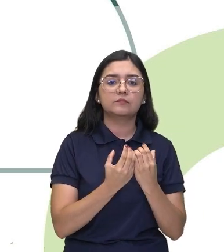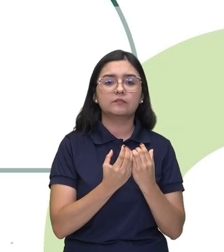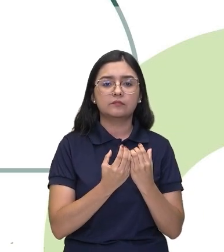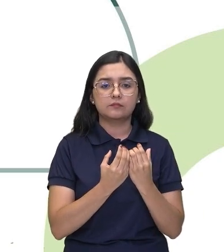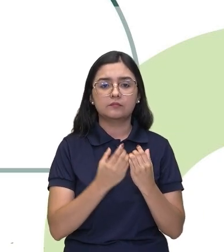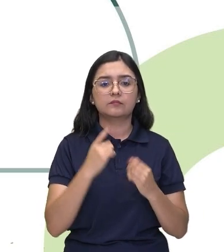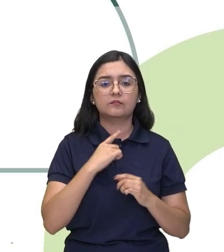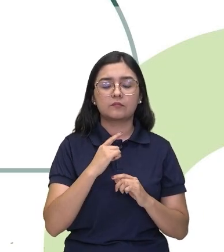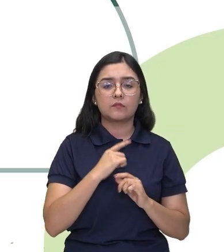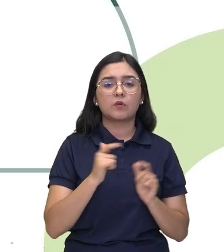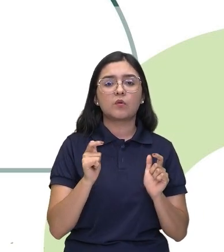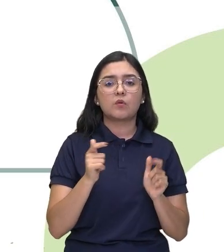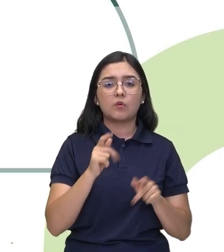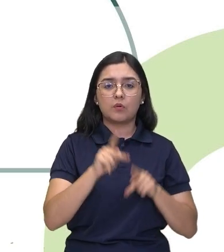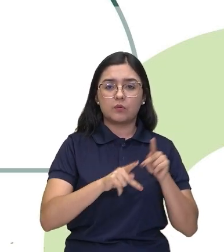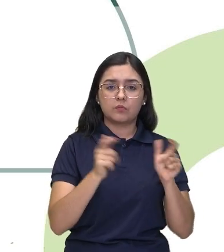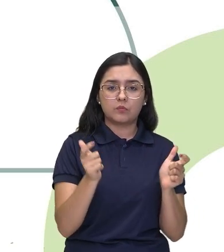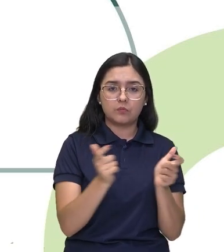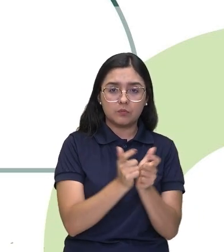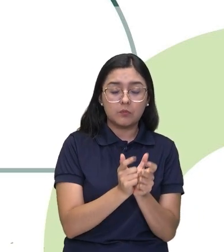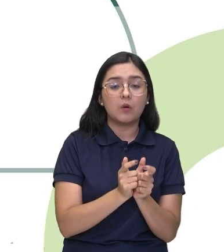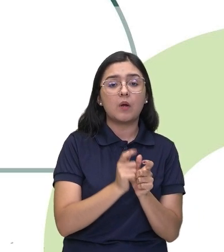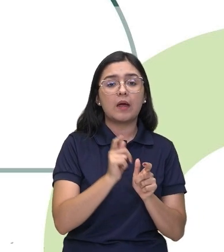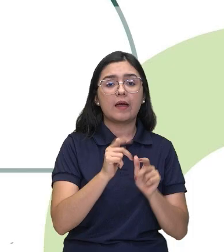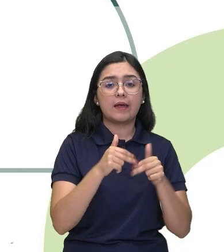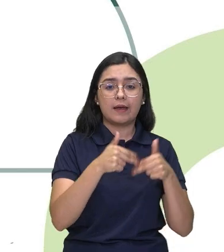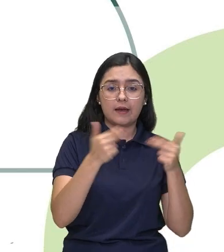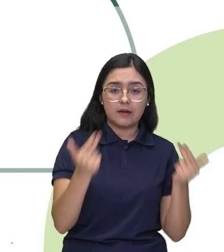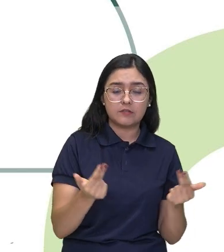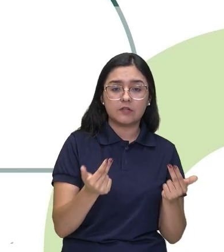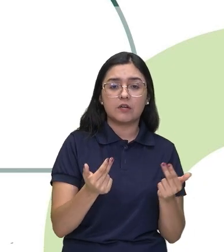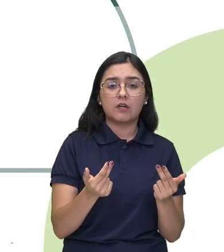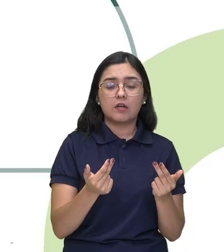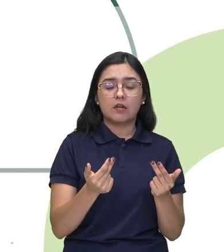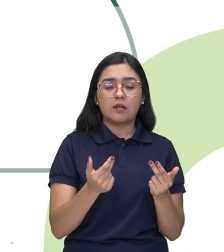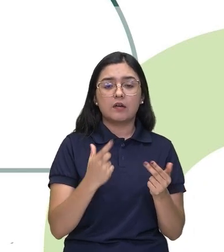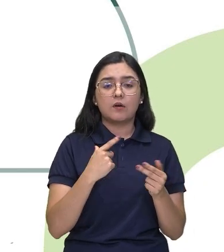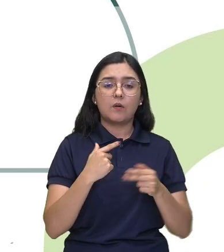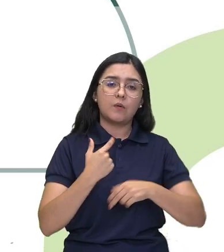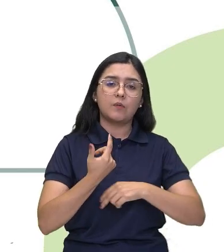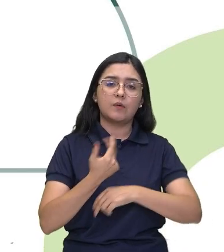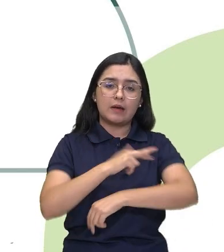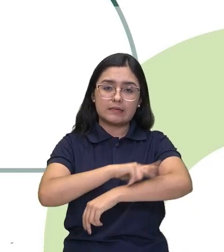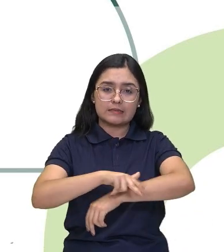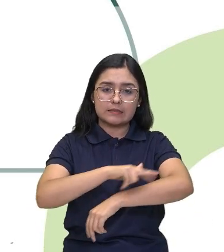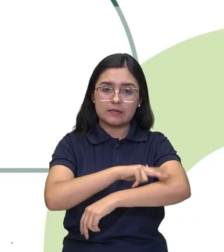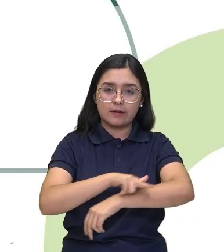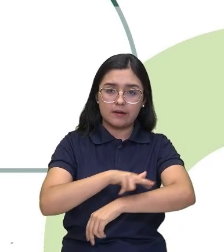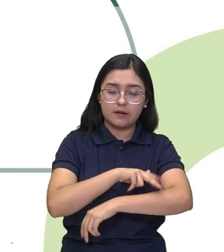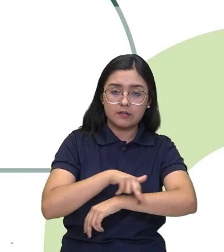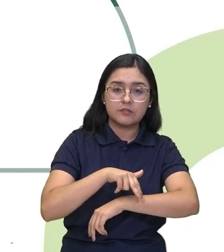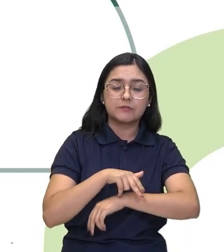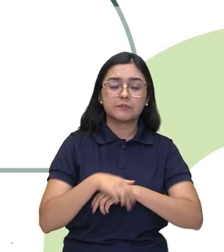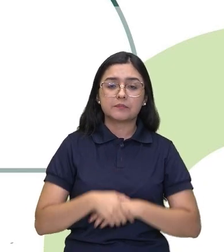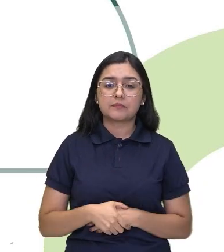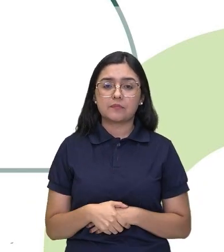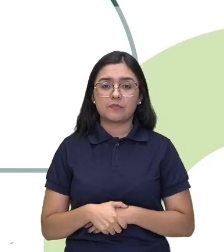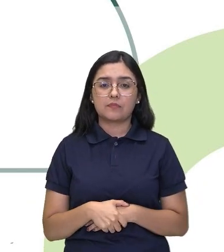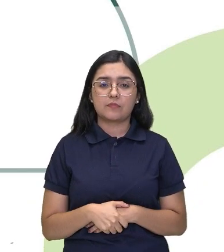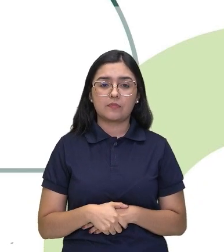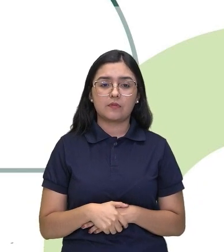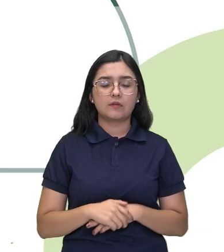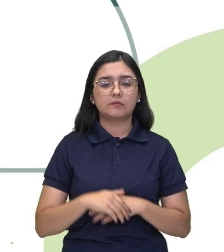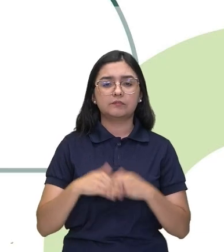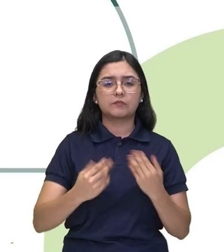por minorias étnicas ou raciais que, historicamente, eles